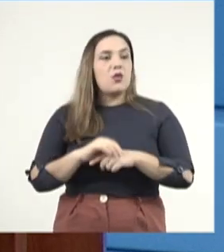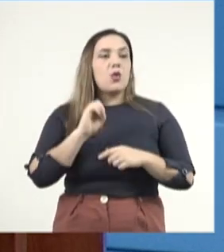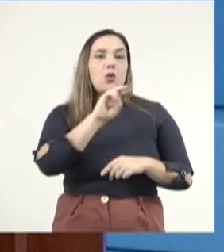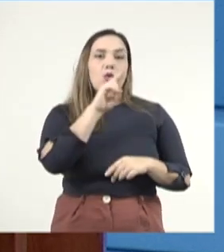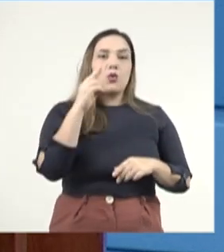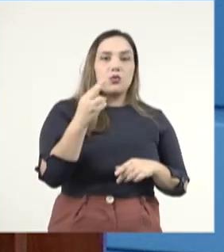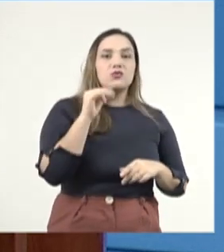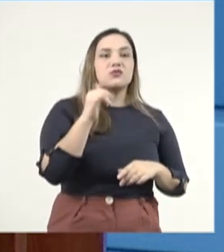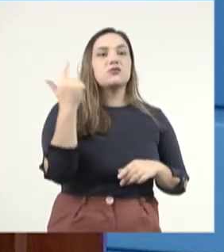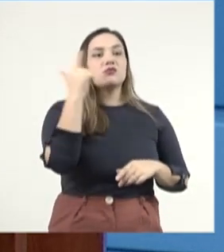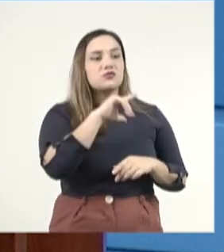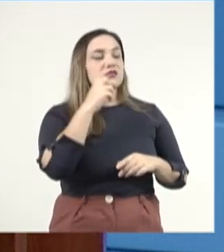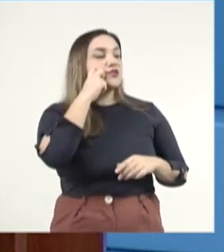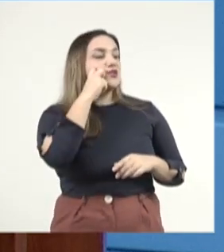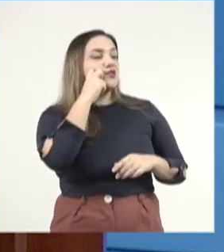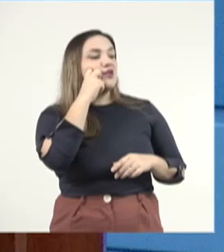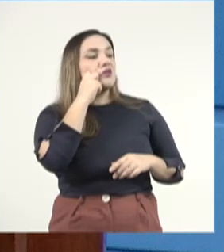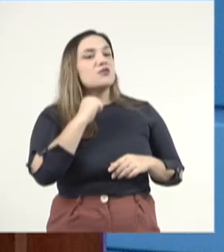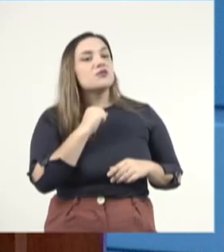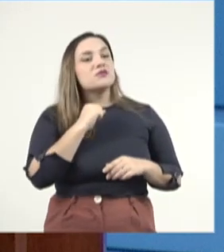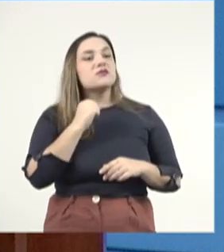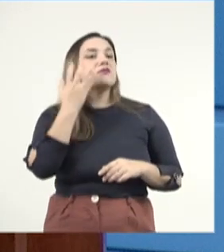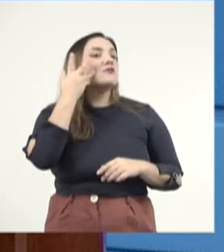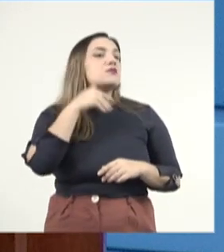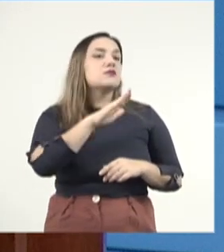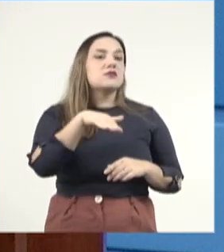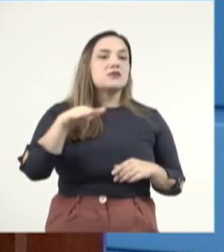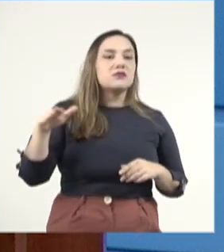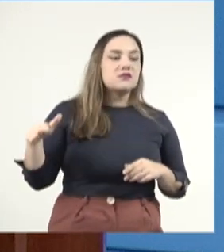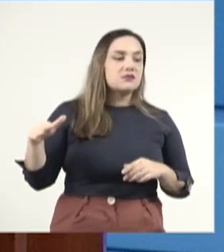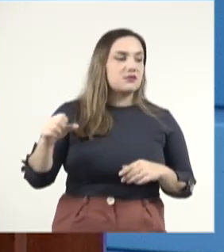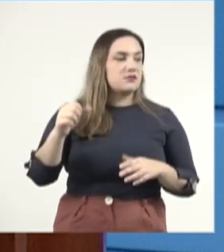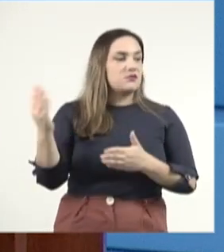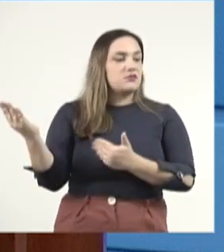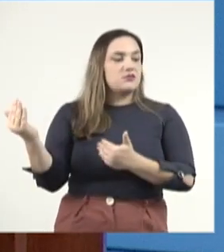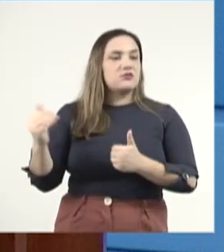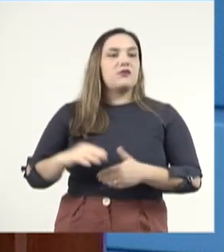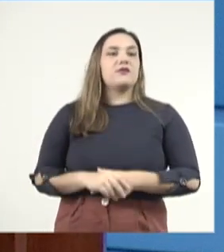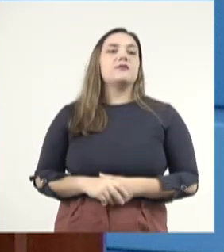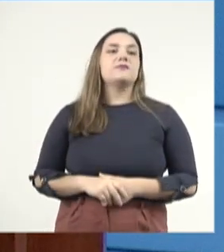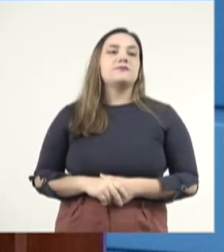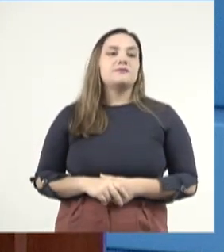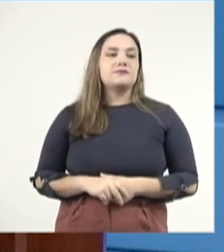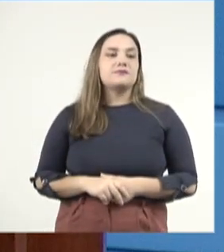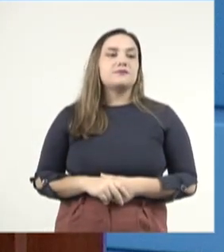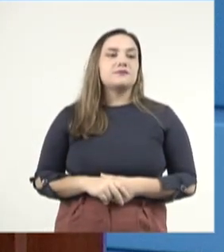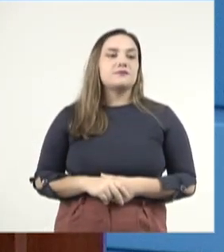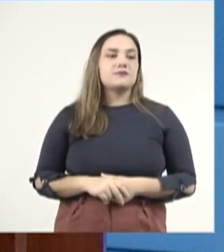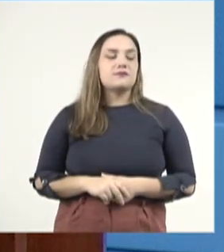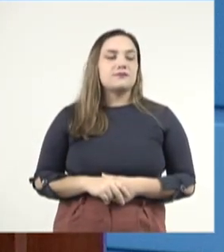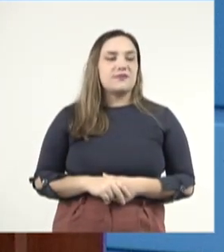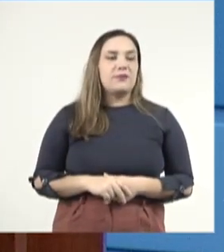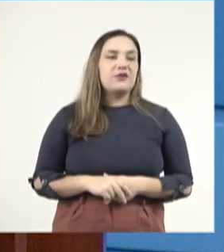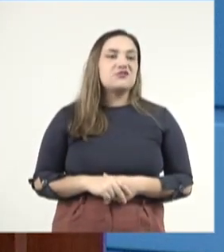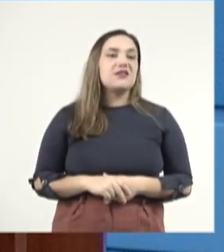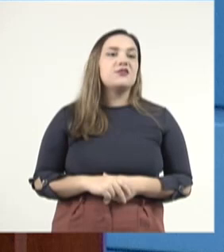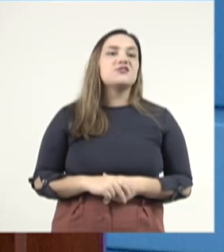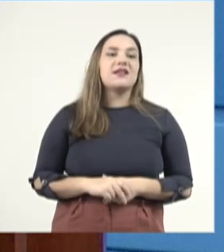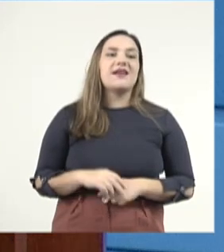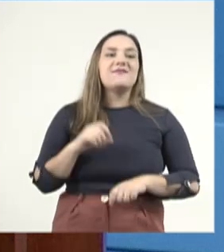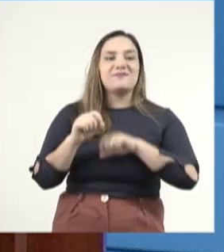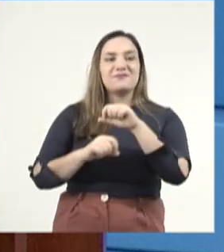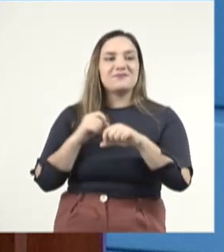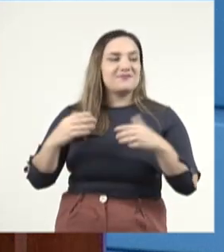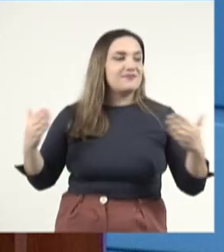judicial para fins de adoção de crianças ou adolescentes. O regulamento de que trata o caput deste artigo deverá